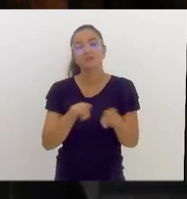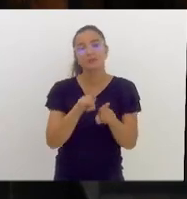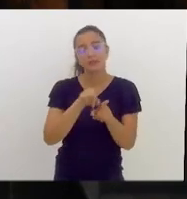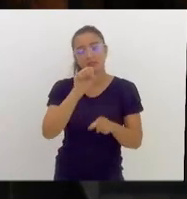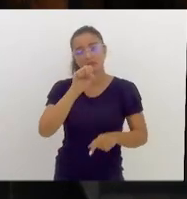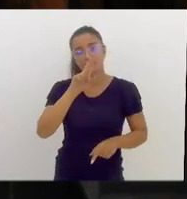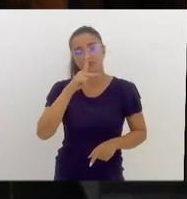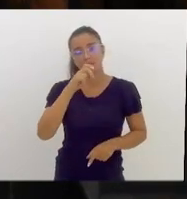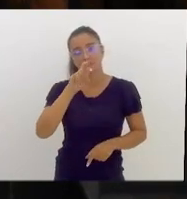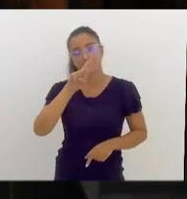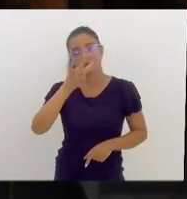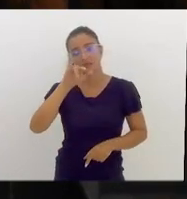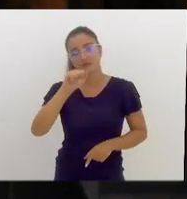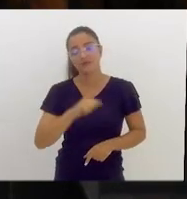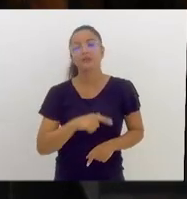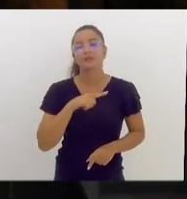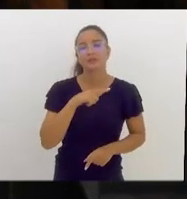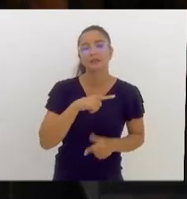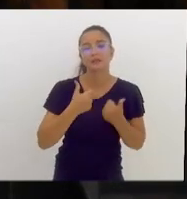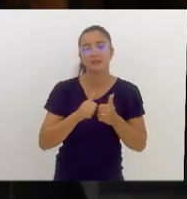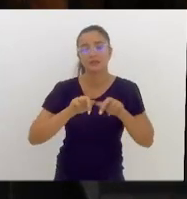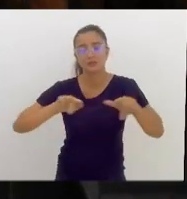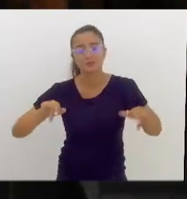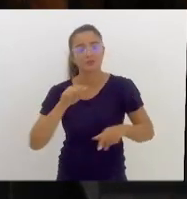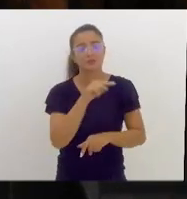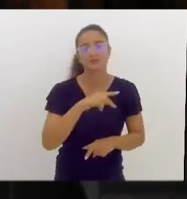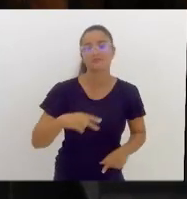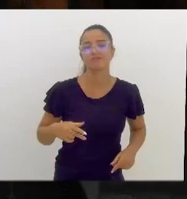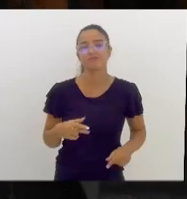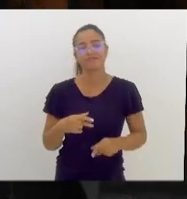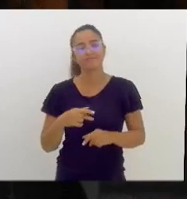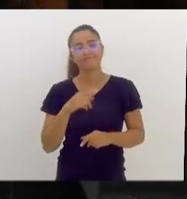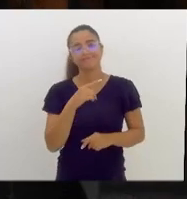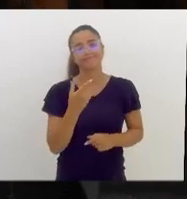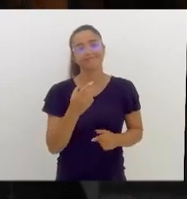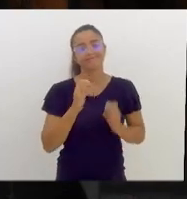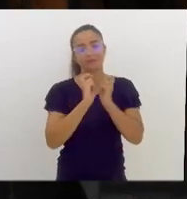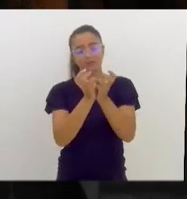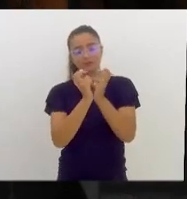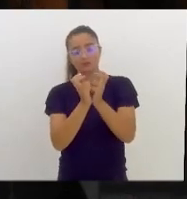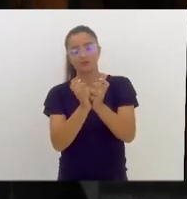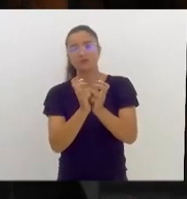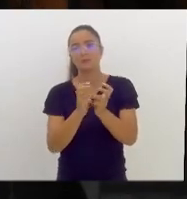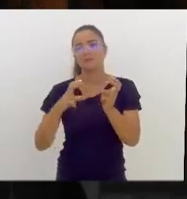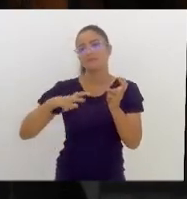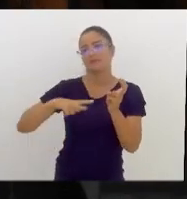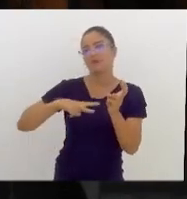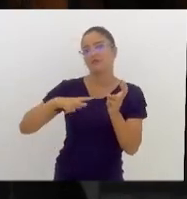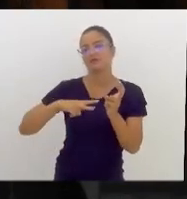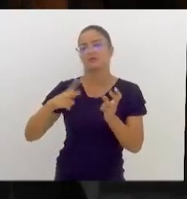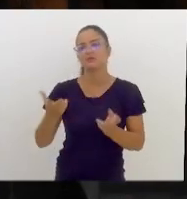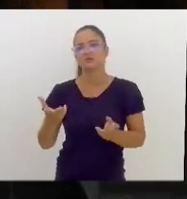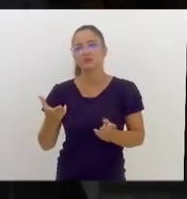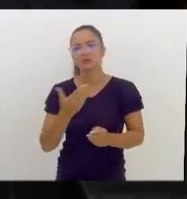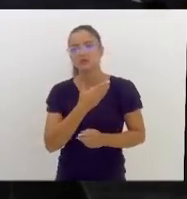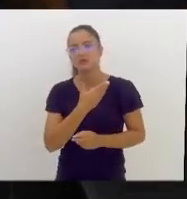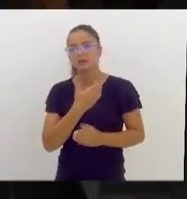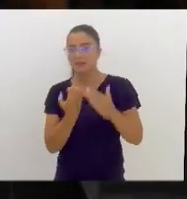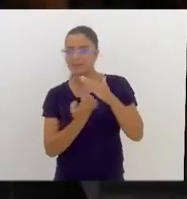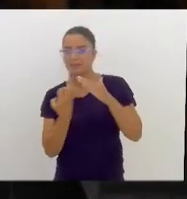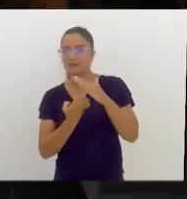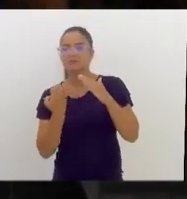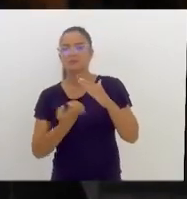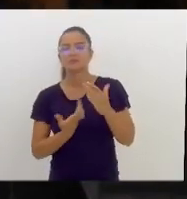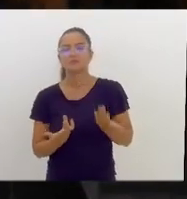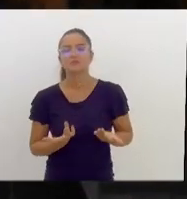que foi privatizado, uma concessionária que nunca conseguiu cumprir as cláusulas contratuais, que reduziu linhas,